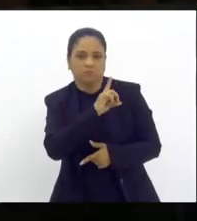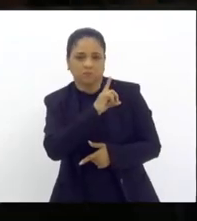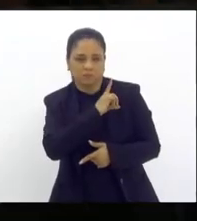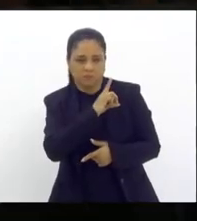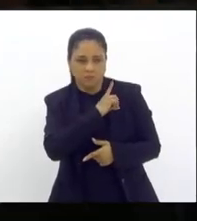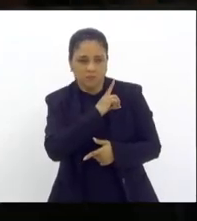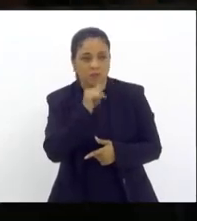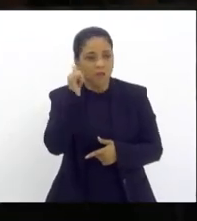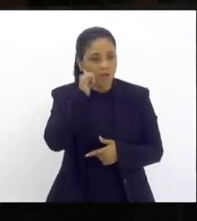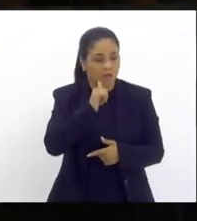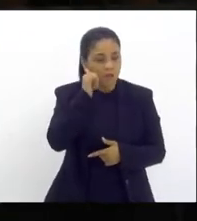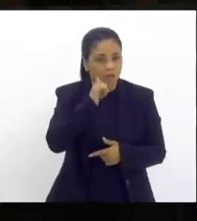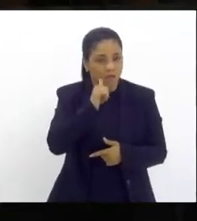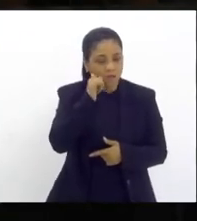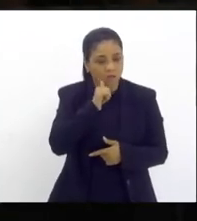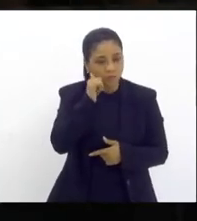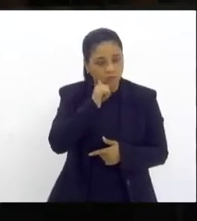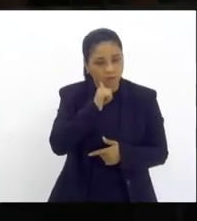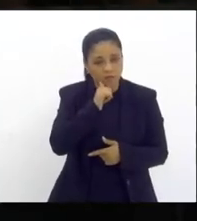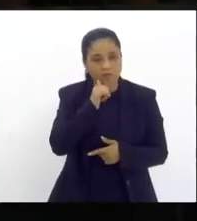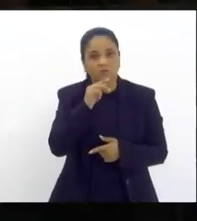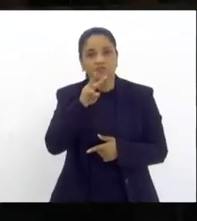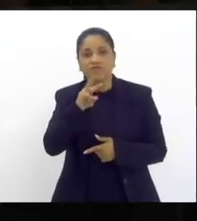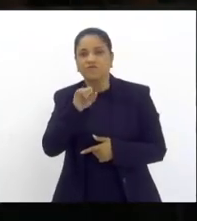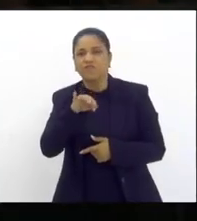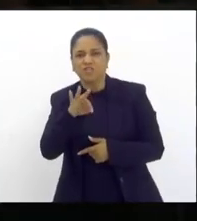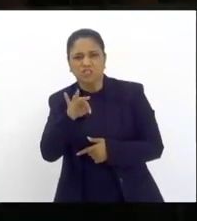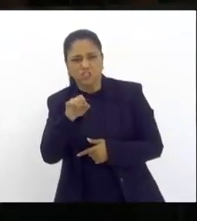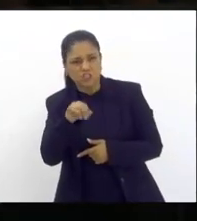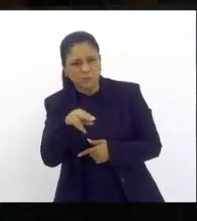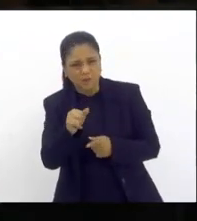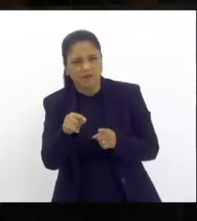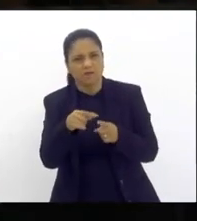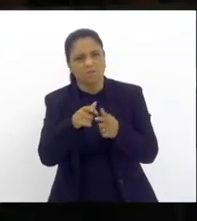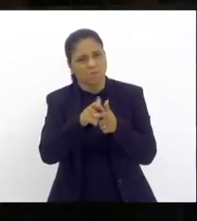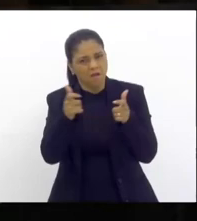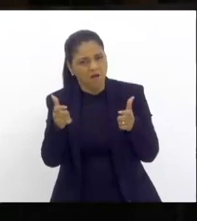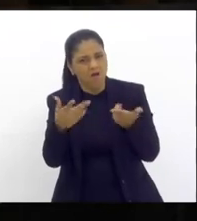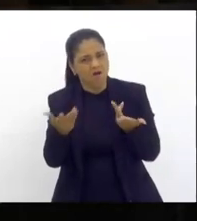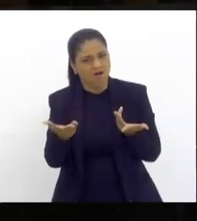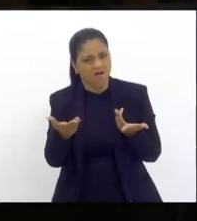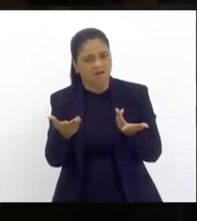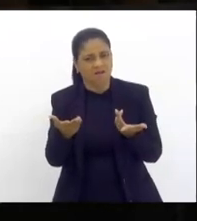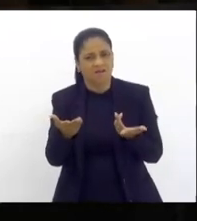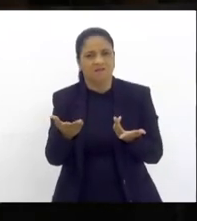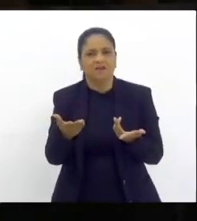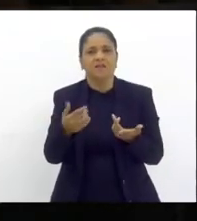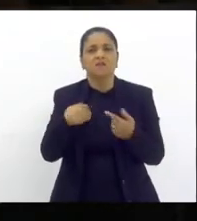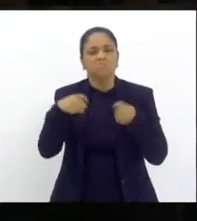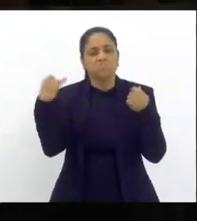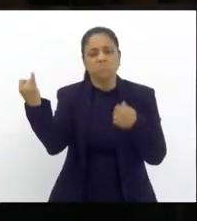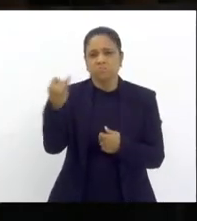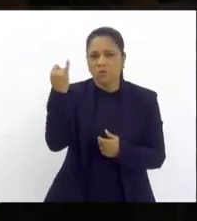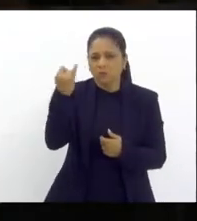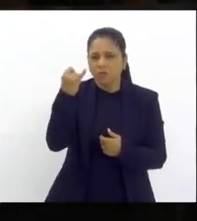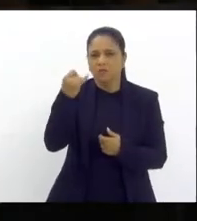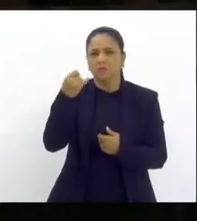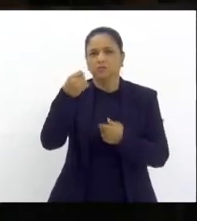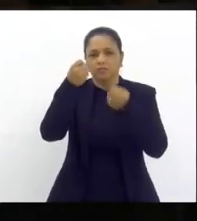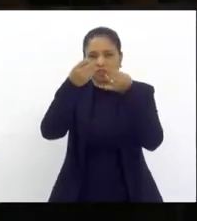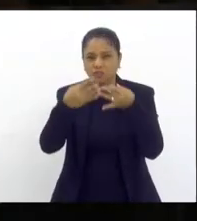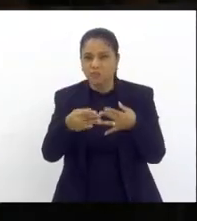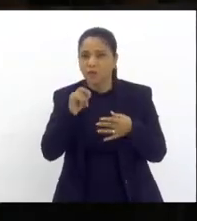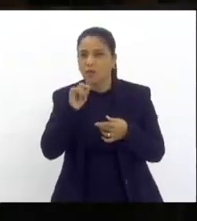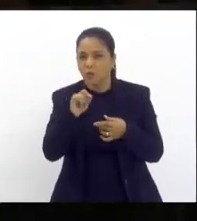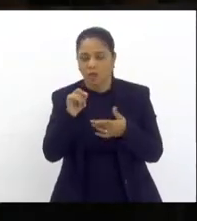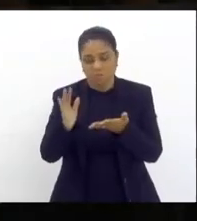mulheres têm um potencial de revitimização maior ainda. É importante dizer também que um dos dados que me